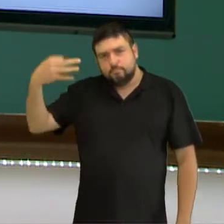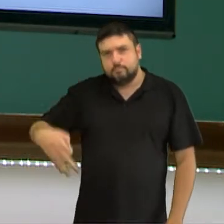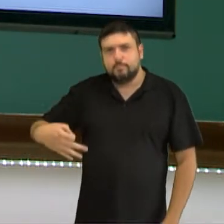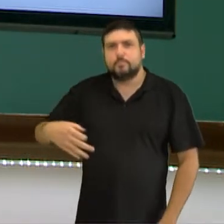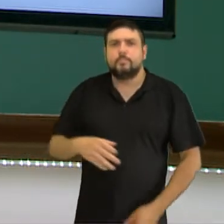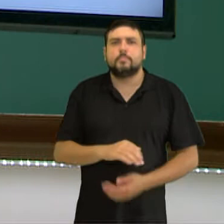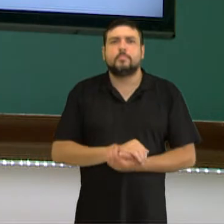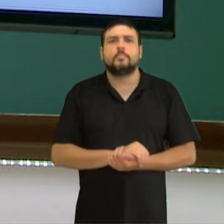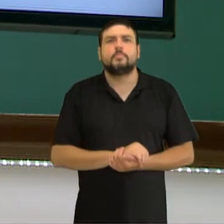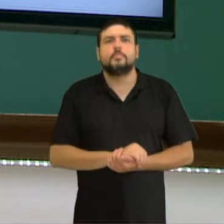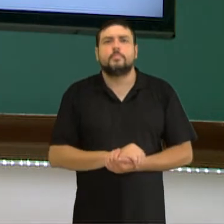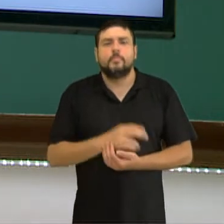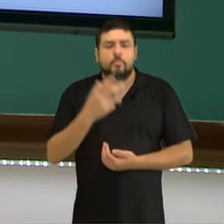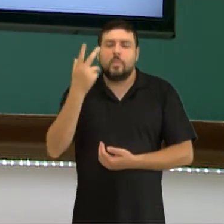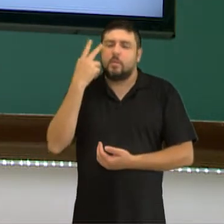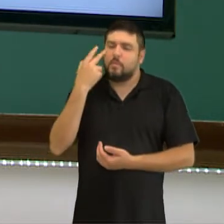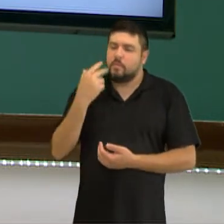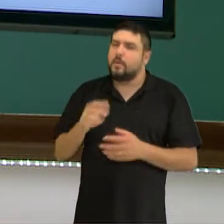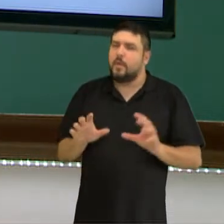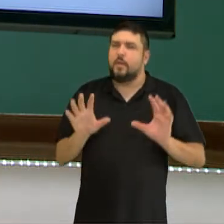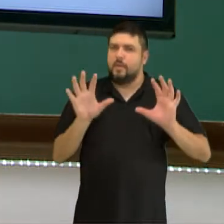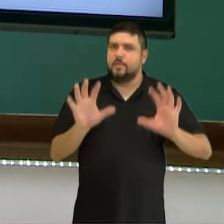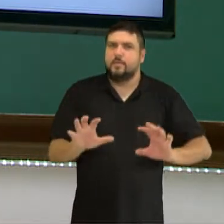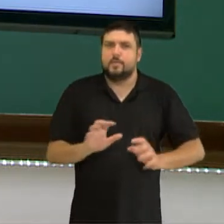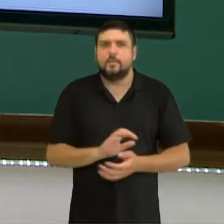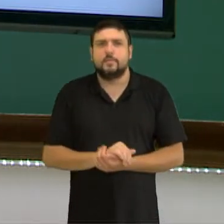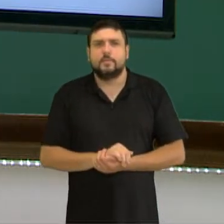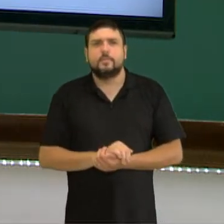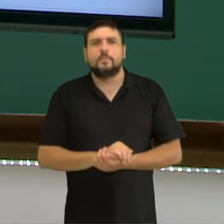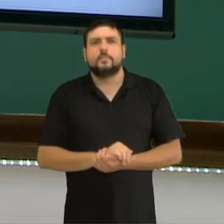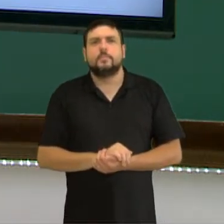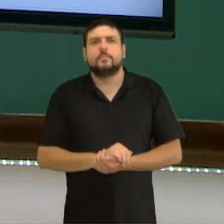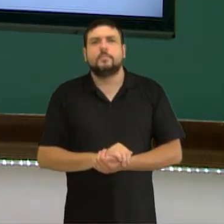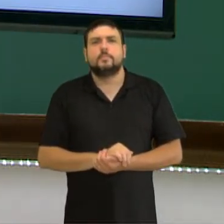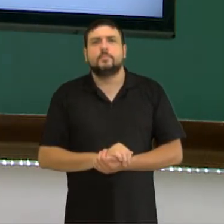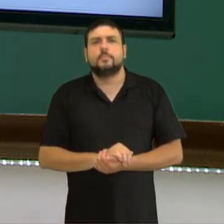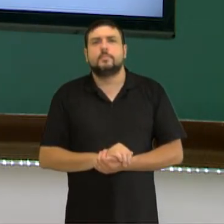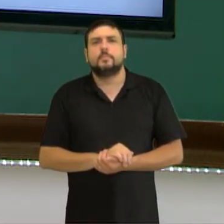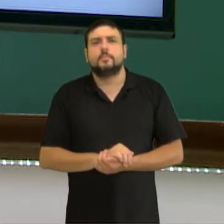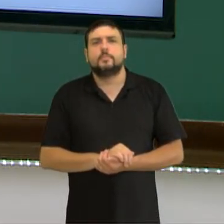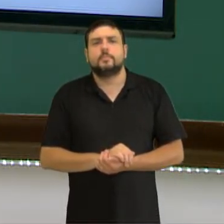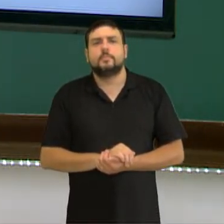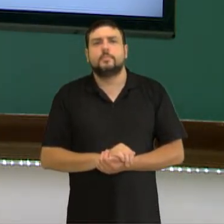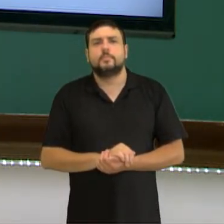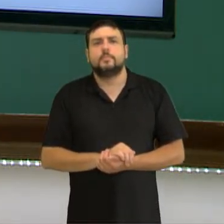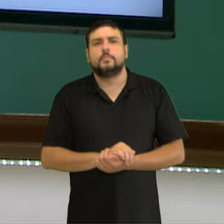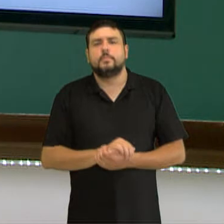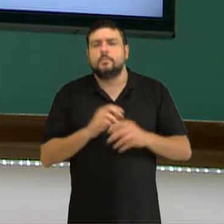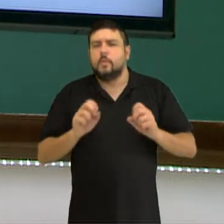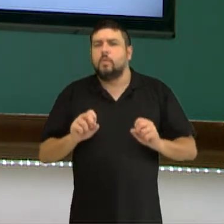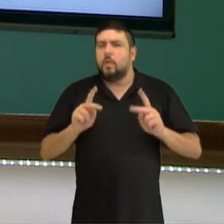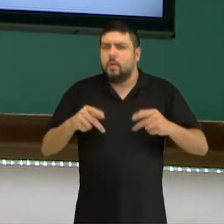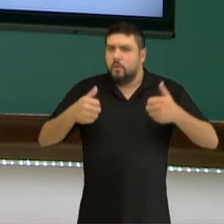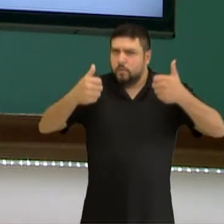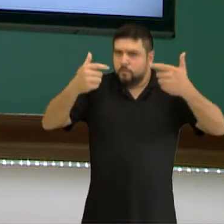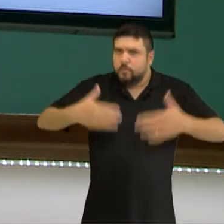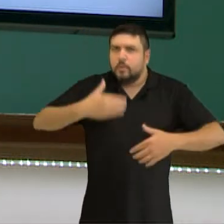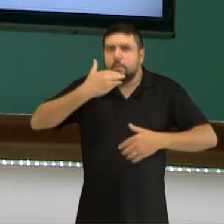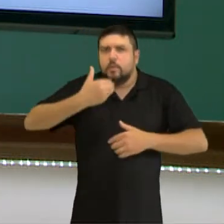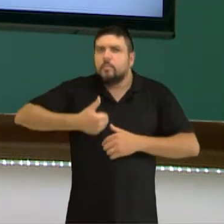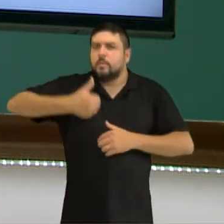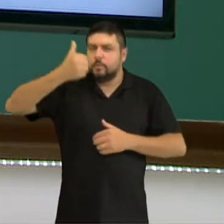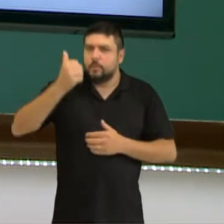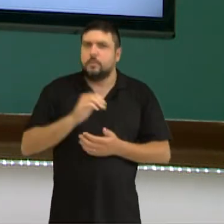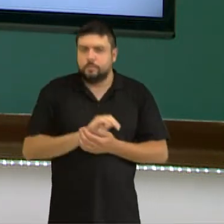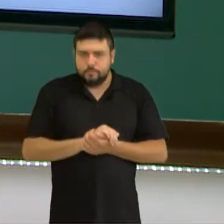correto. Normalmente é assim que a gente faz e é assim que você faz aí. Para explicar isso melhor com exemplos, mais do que eu já dei nessa